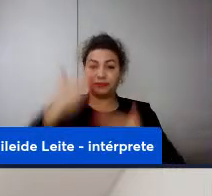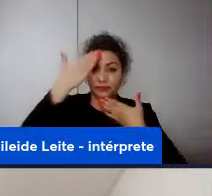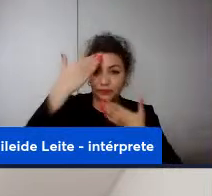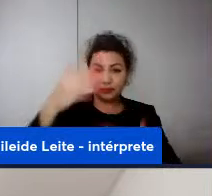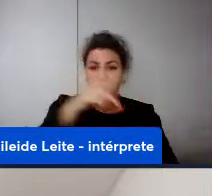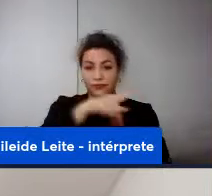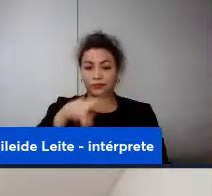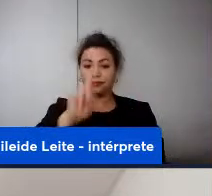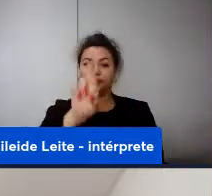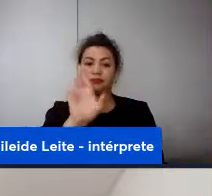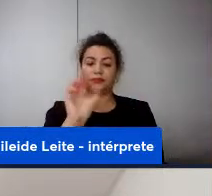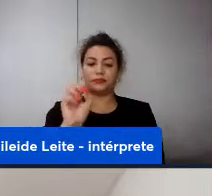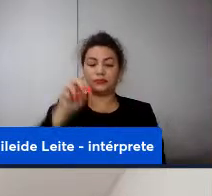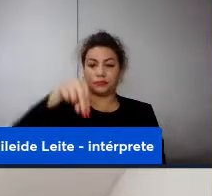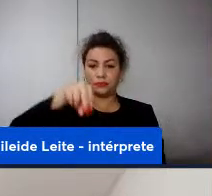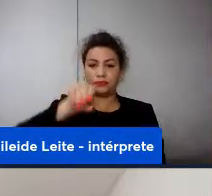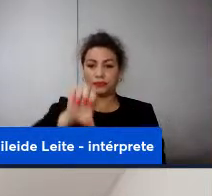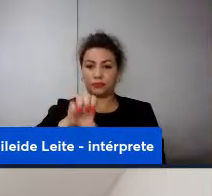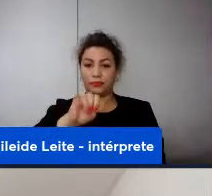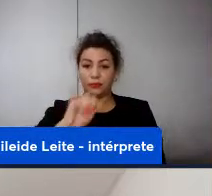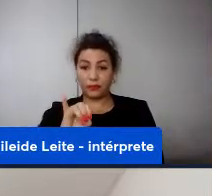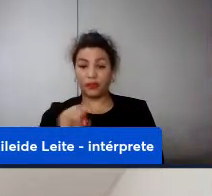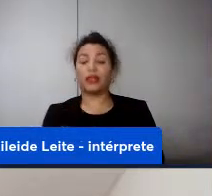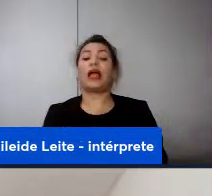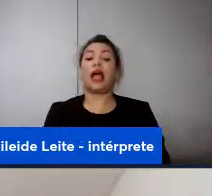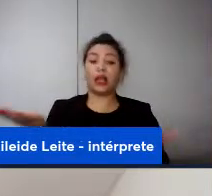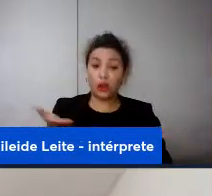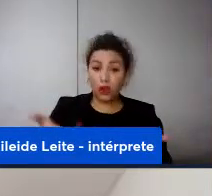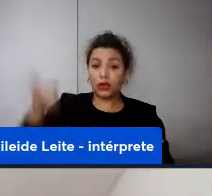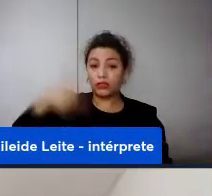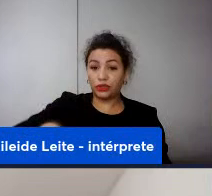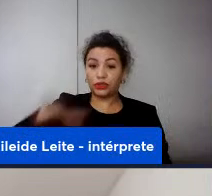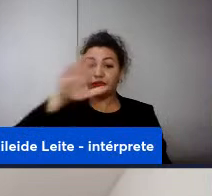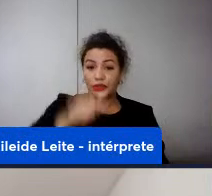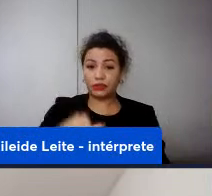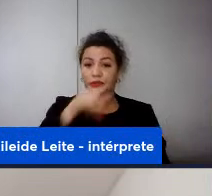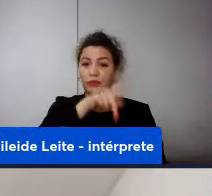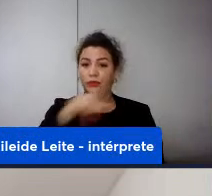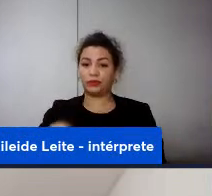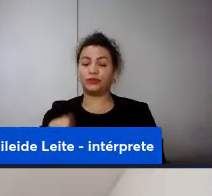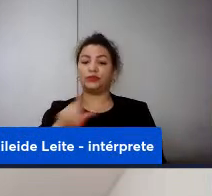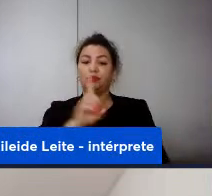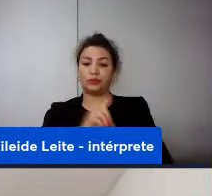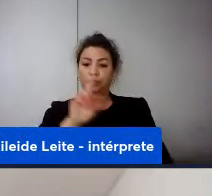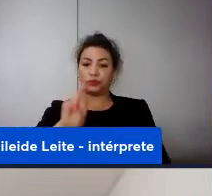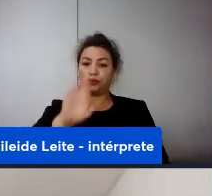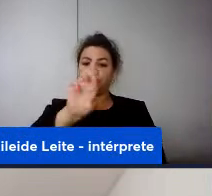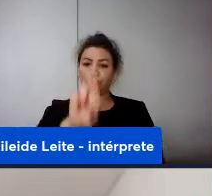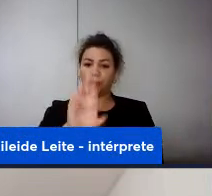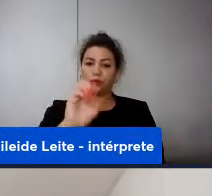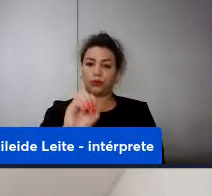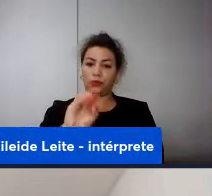professor Ronei. É, a gente volta a chamar o professor Dr. Robério.